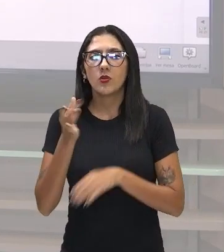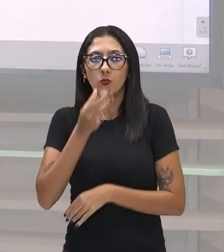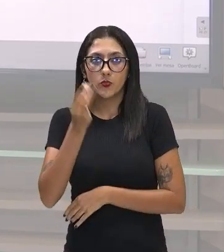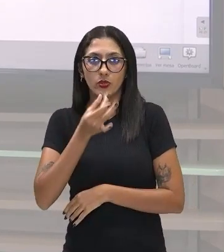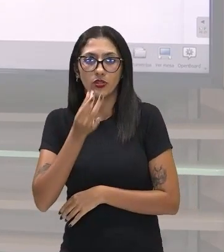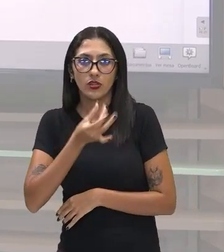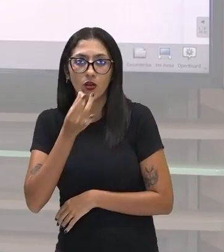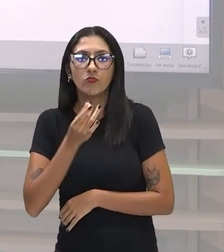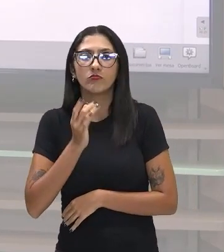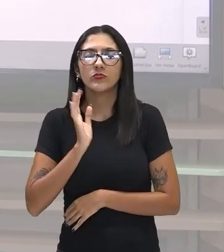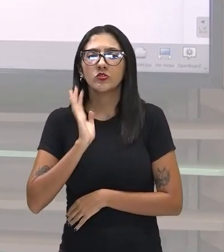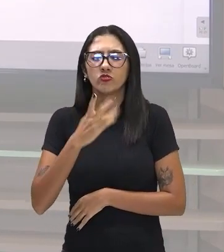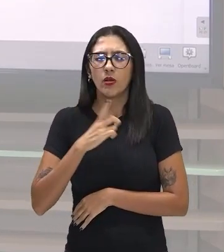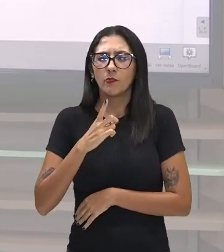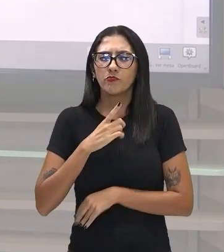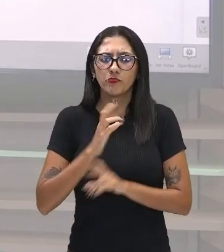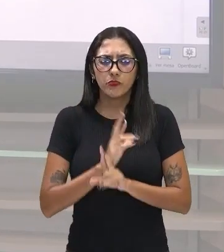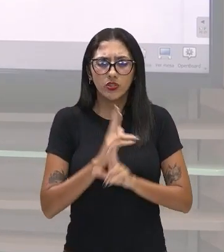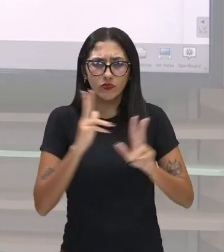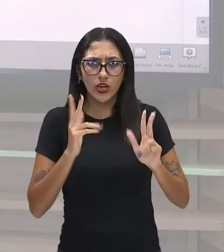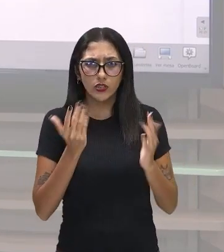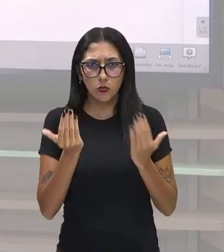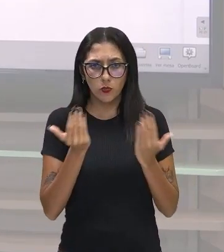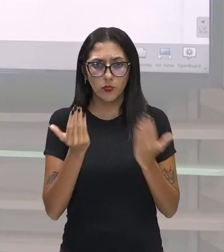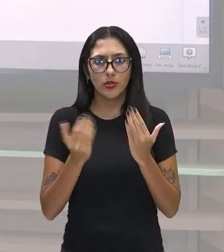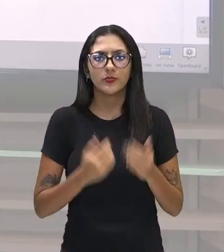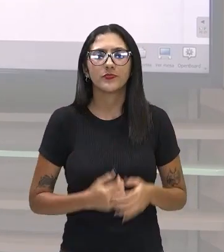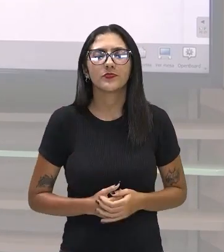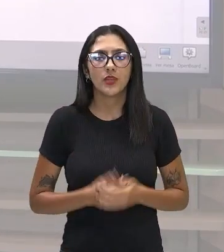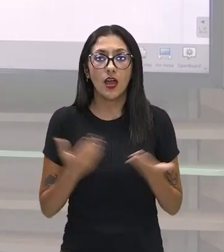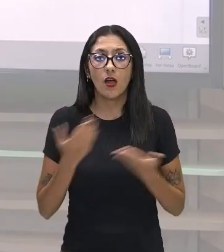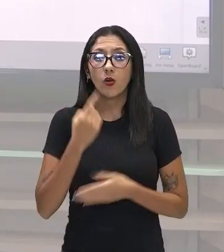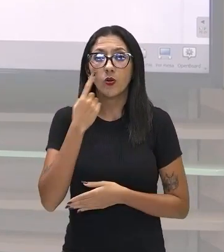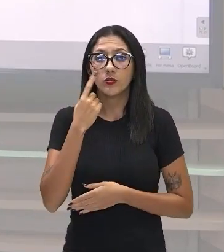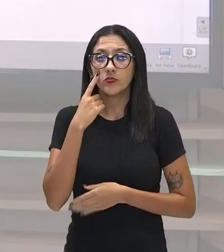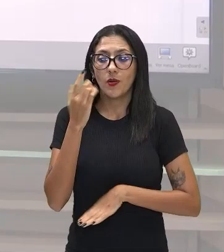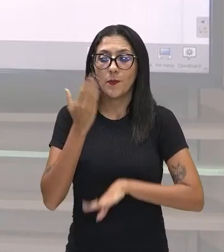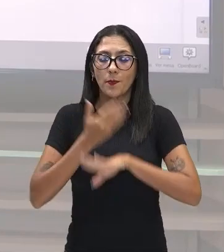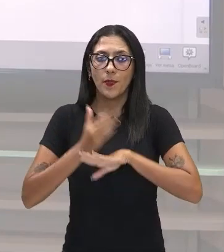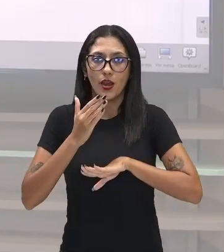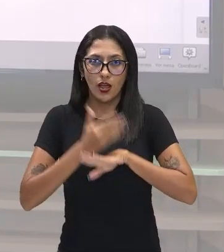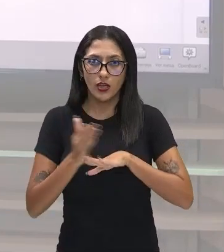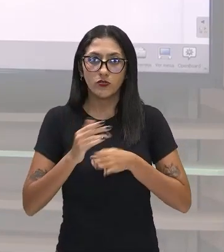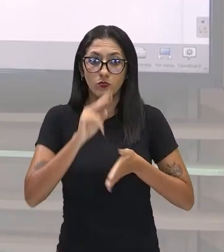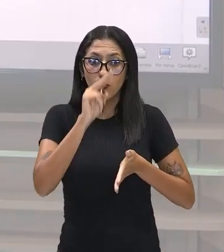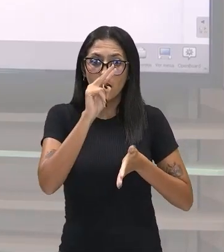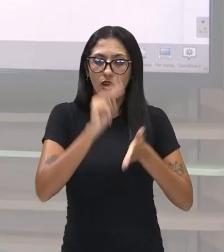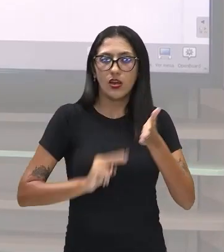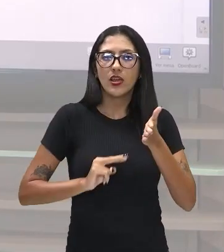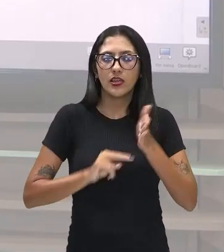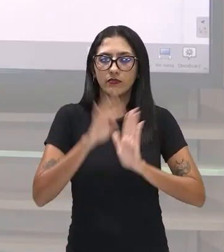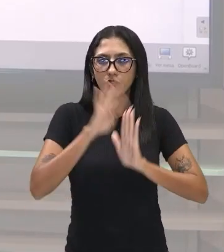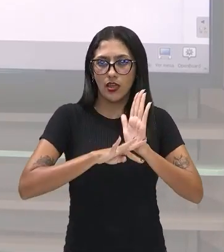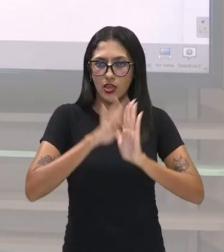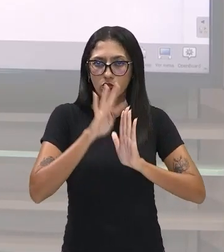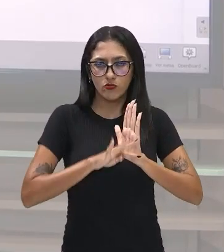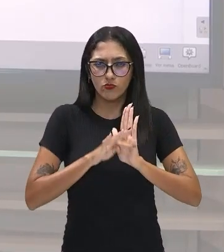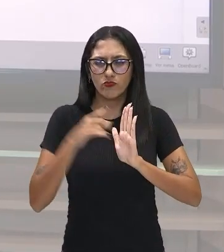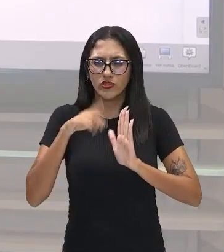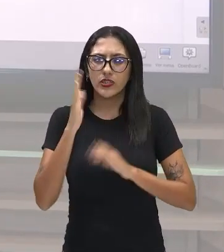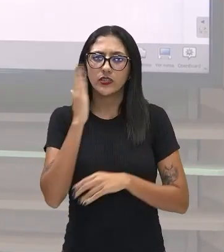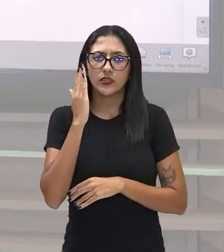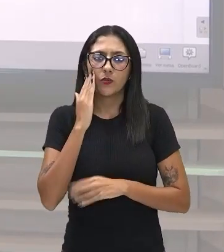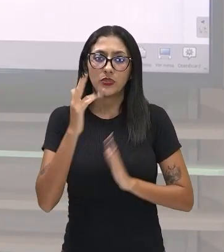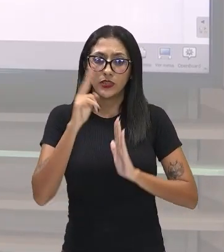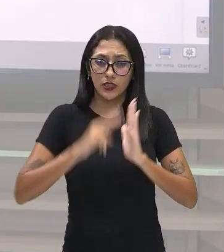sabe distinguir, vamos agora, na prática, ler textos, porque você já sabe que a leitura do texto